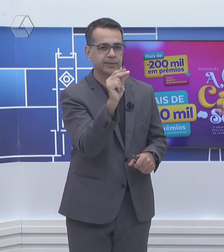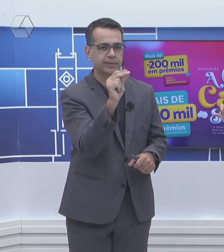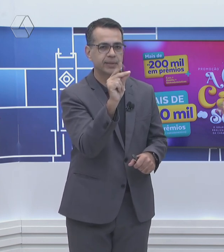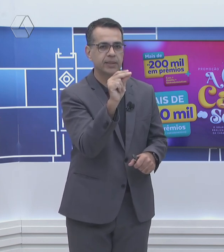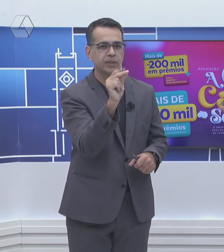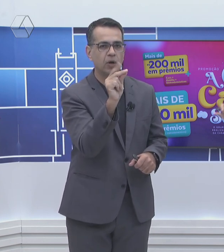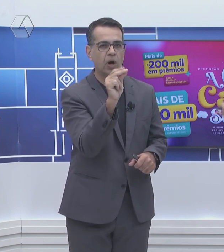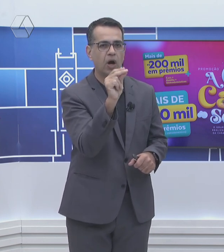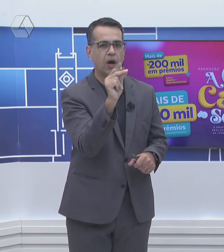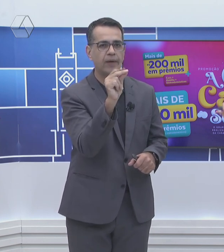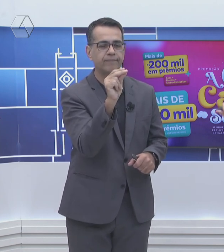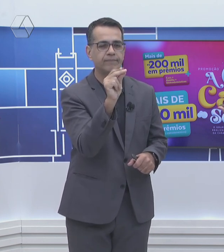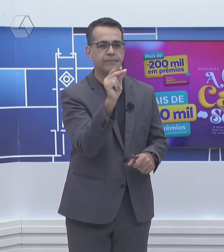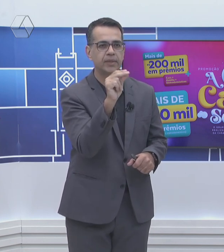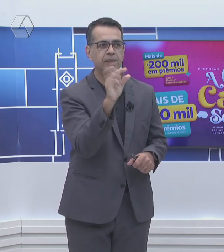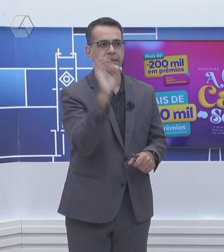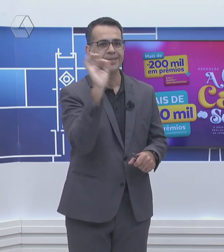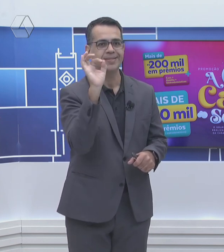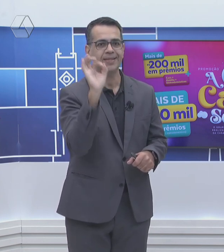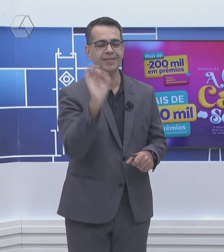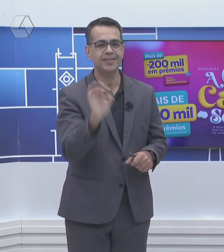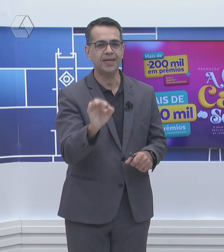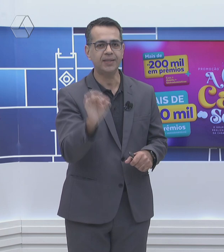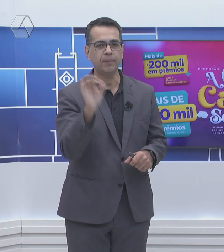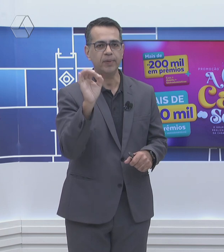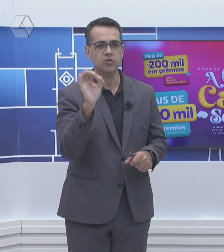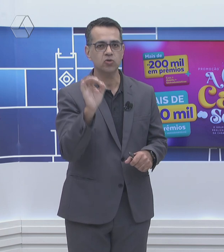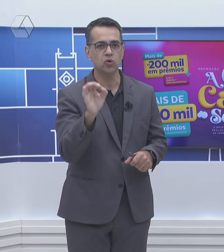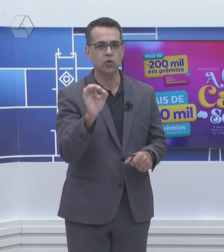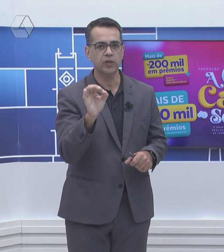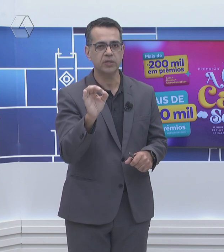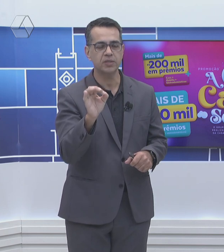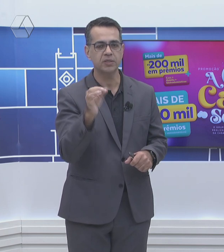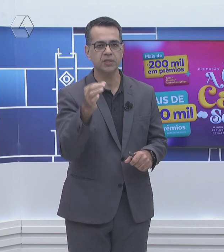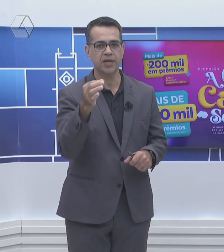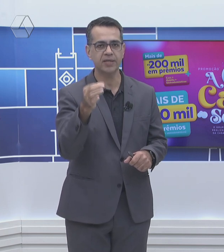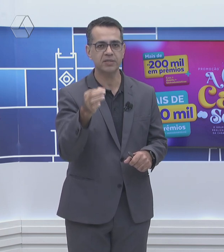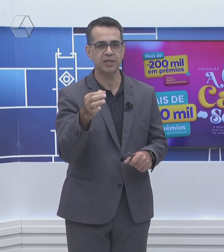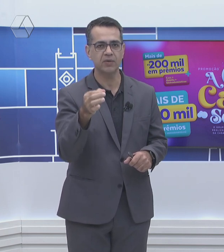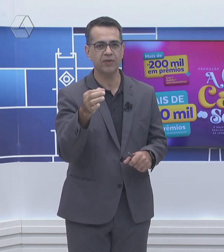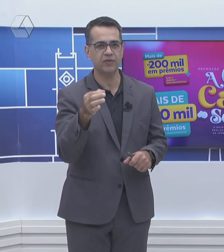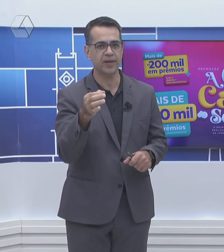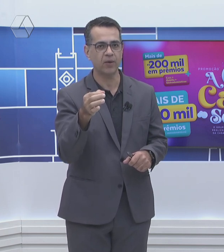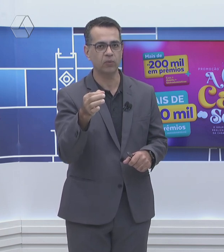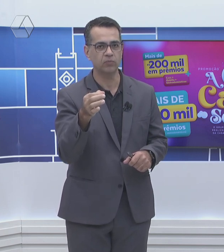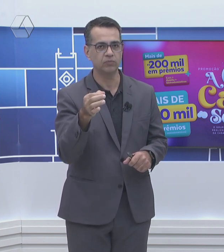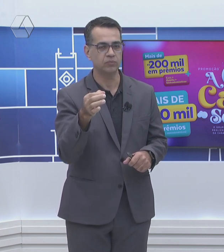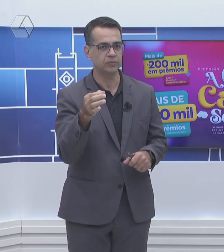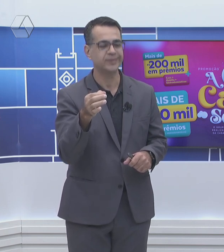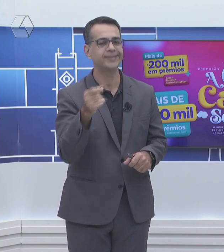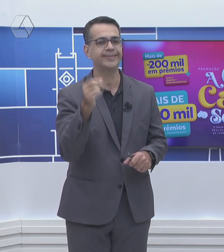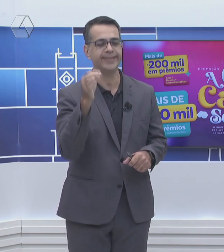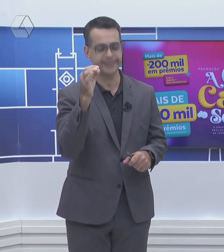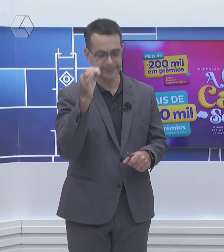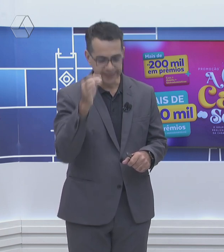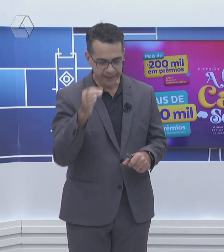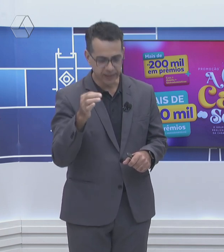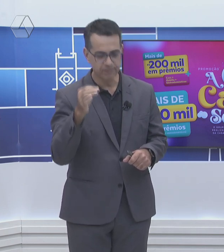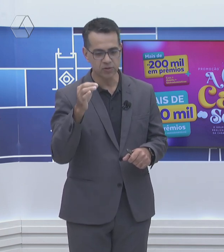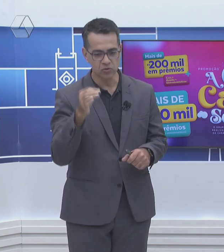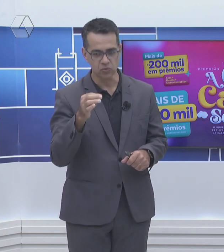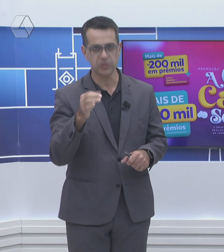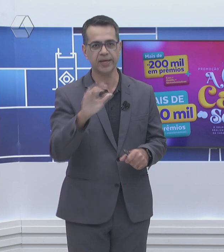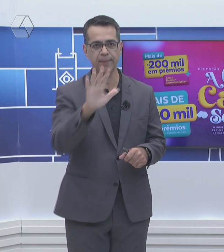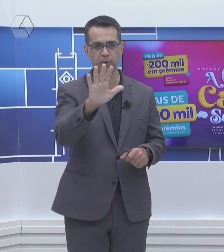lá na casa, viu? Daqui a pouquinho vocês vão conhecer. 60 pessoas já estão na final. 60?